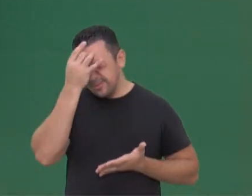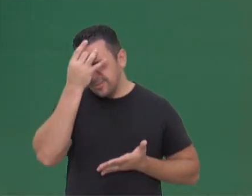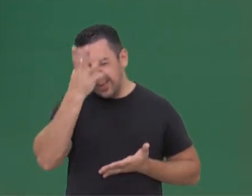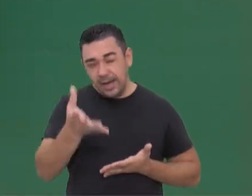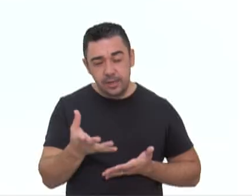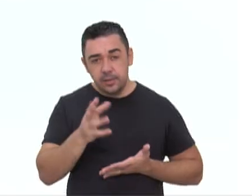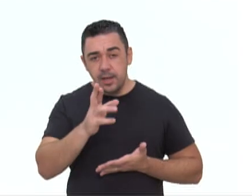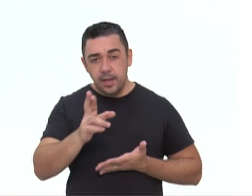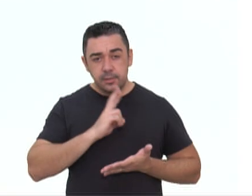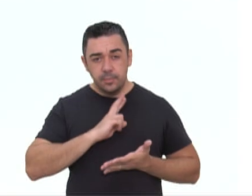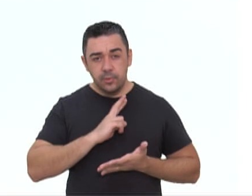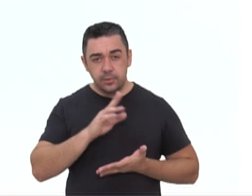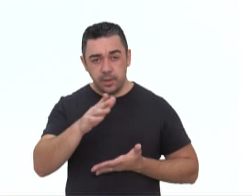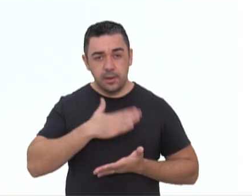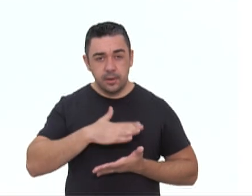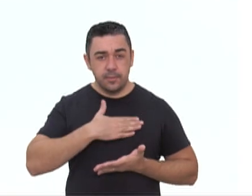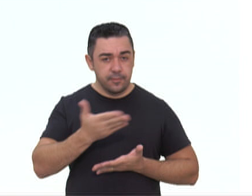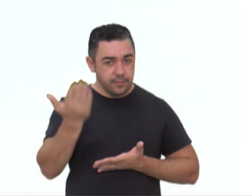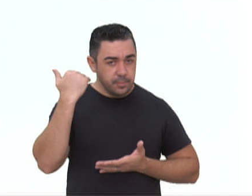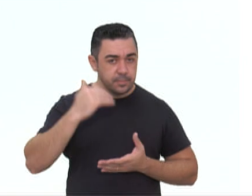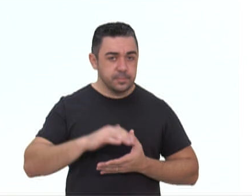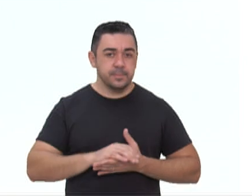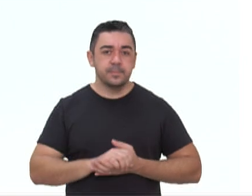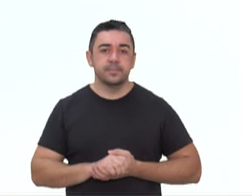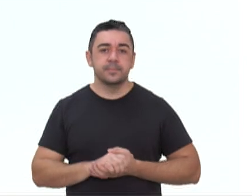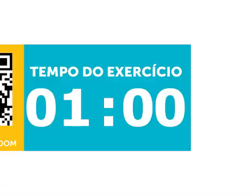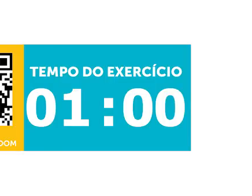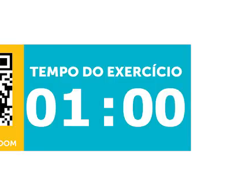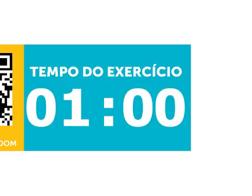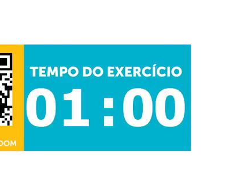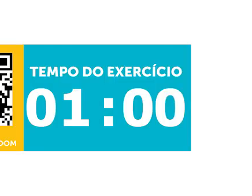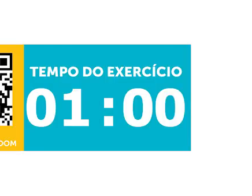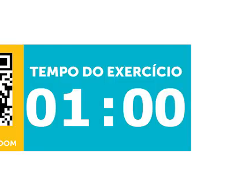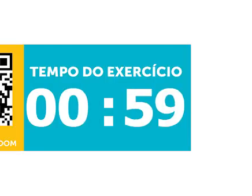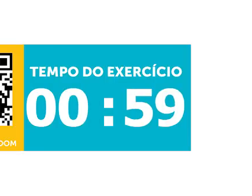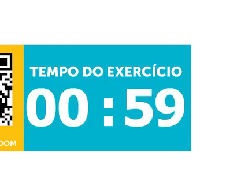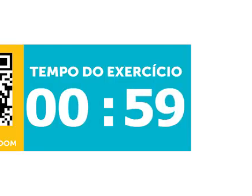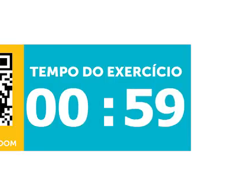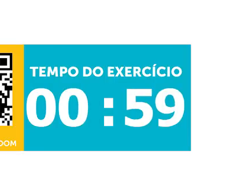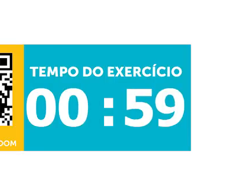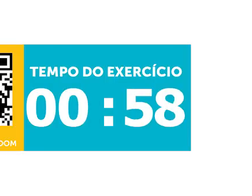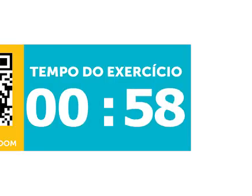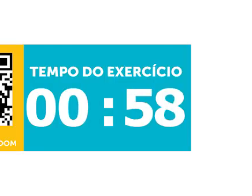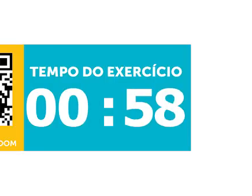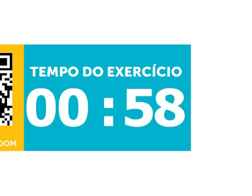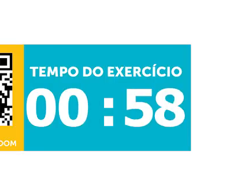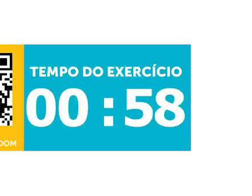simples. Responde lá para dar um fôlego. Vai!